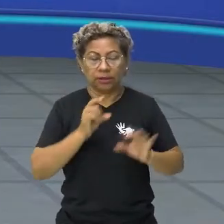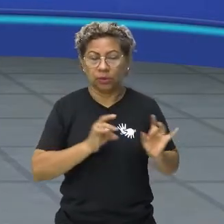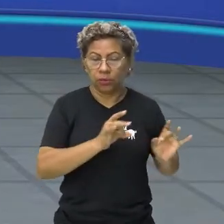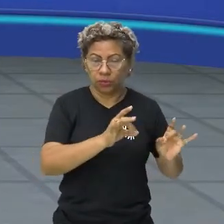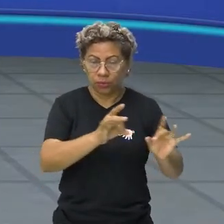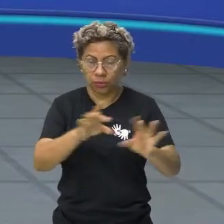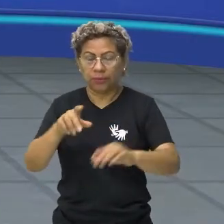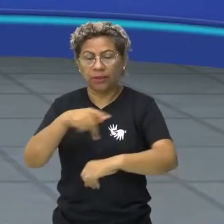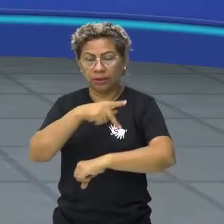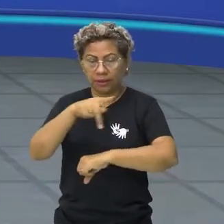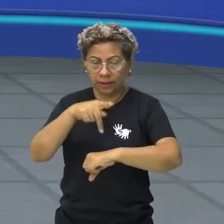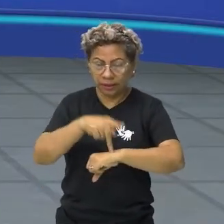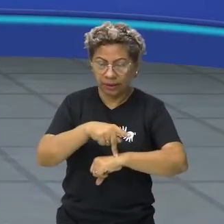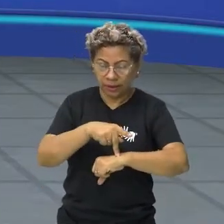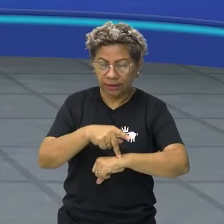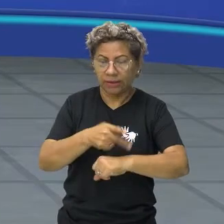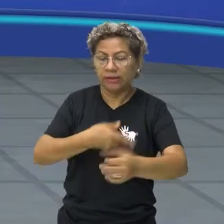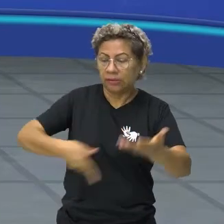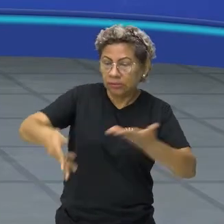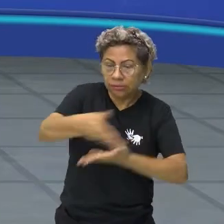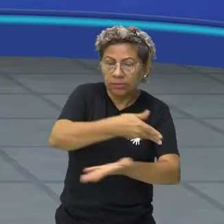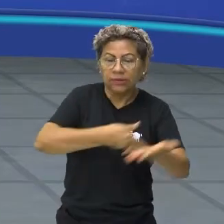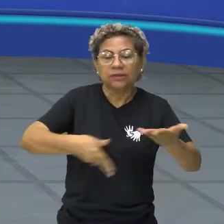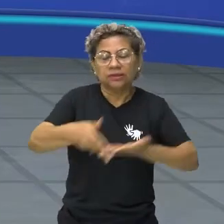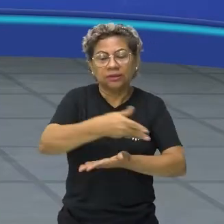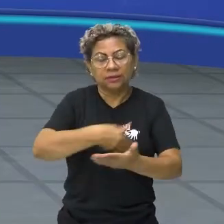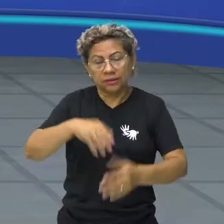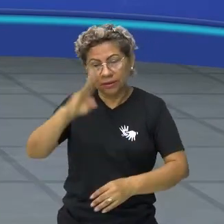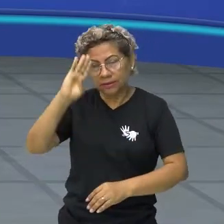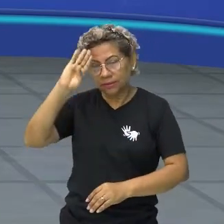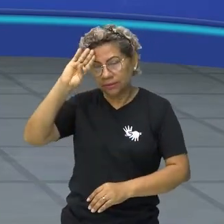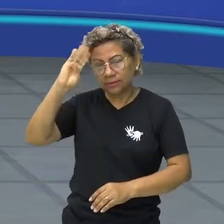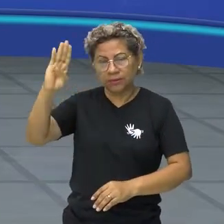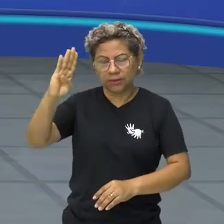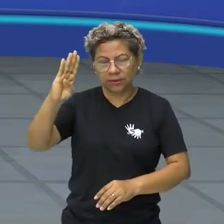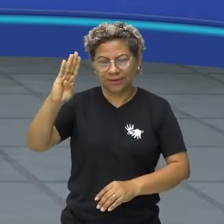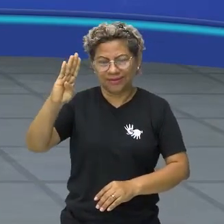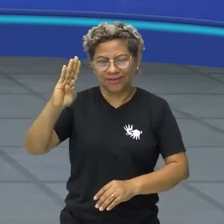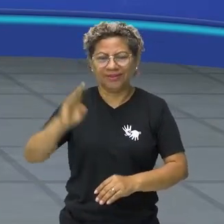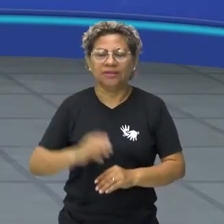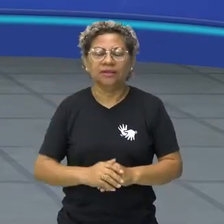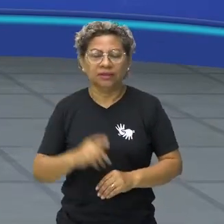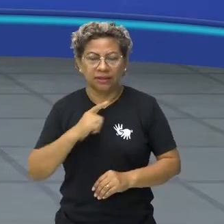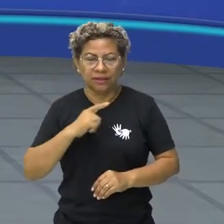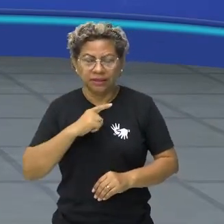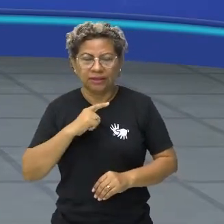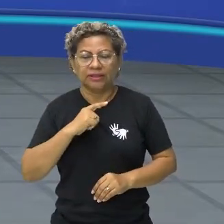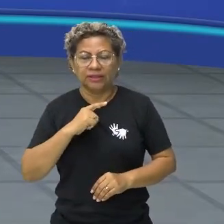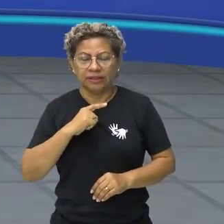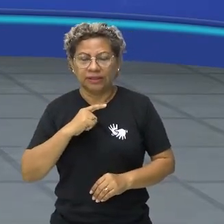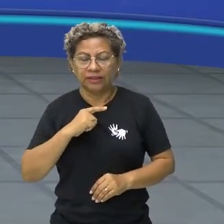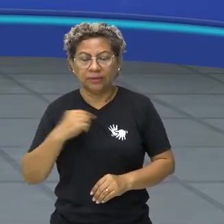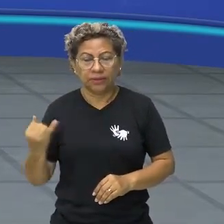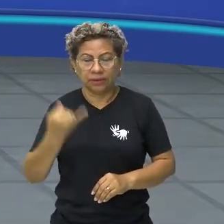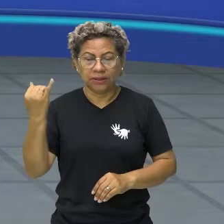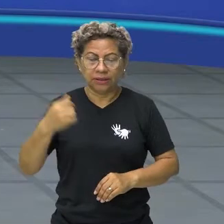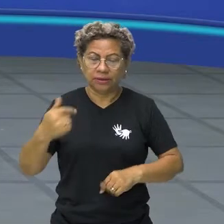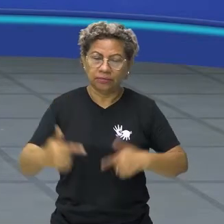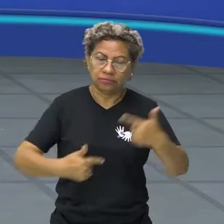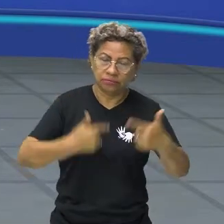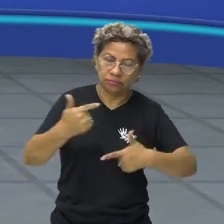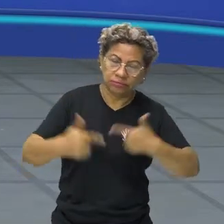né? E esse comércio internacional vai vir principalmente em relação a bens e serviços, tá? O